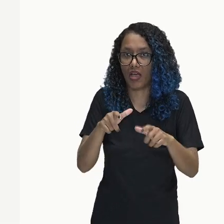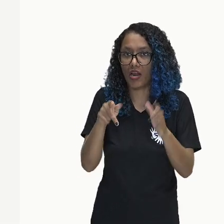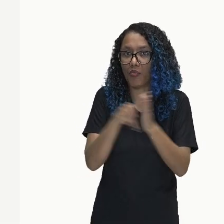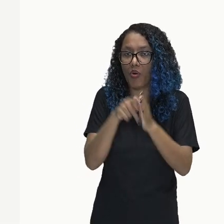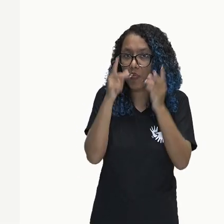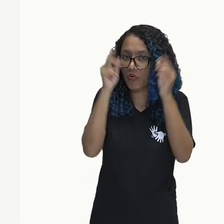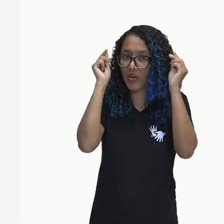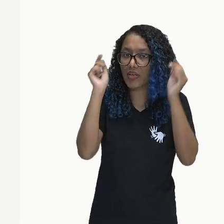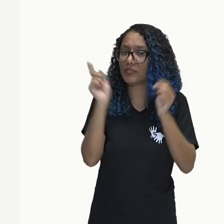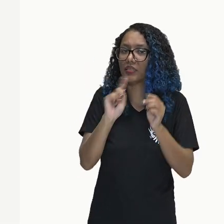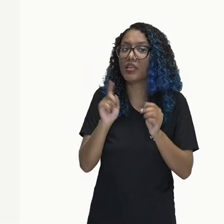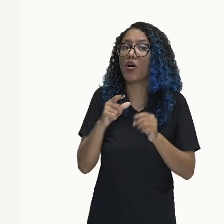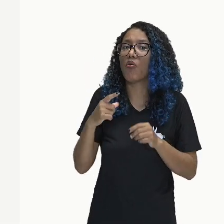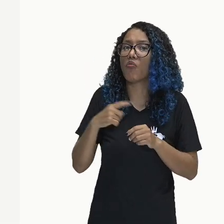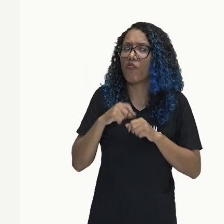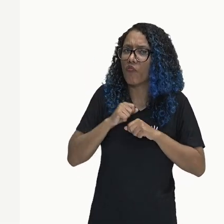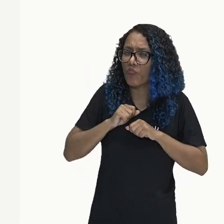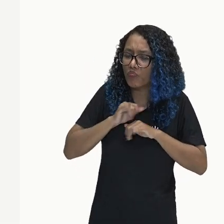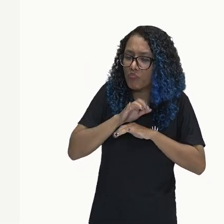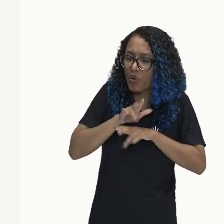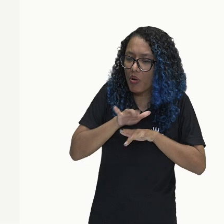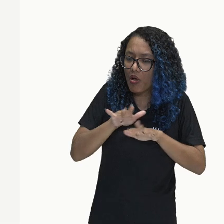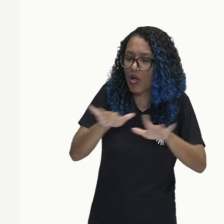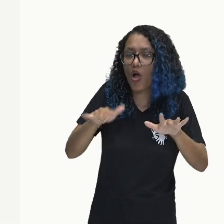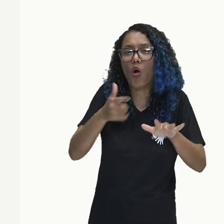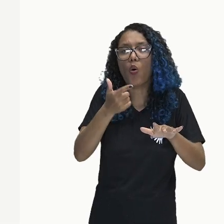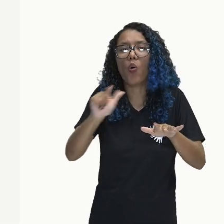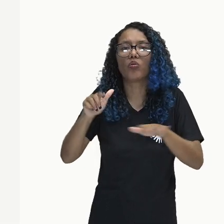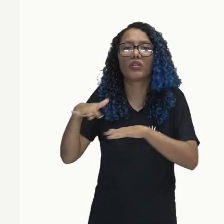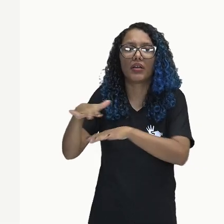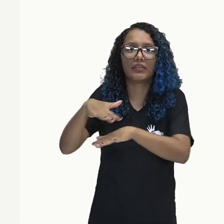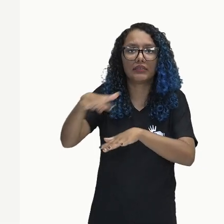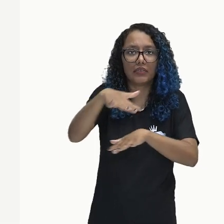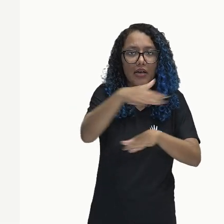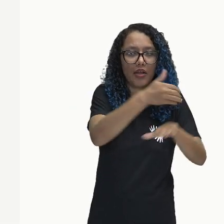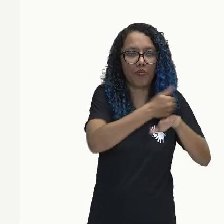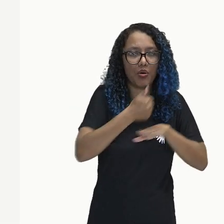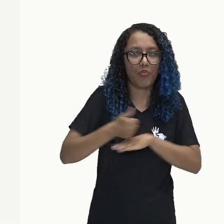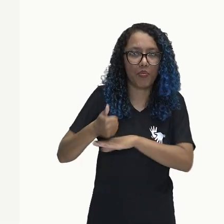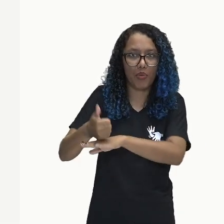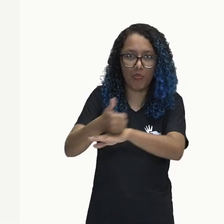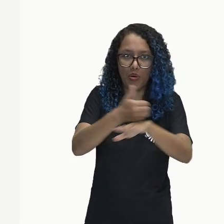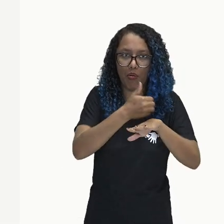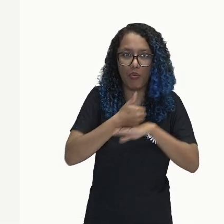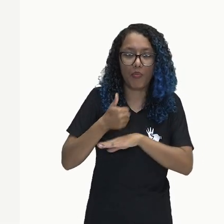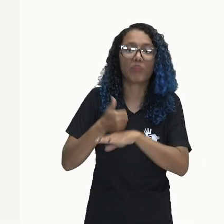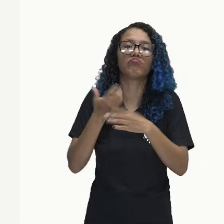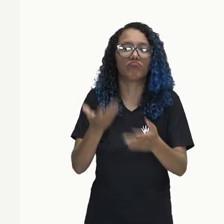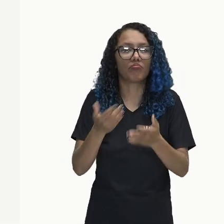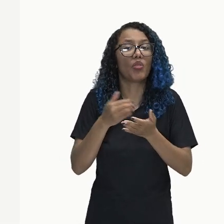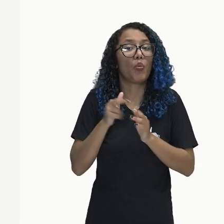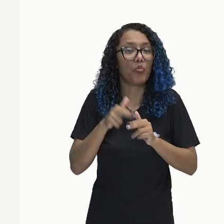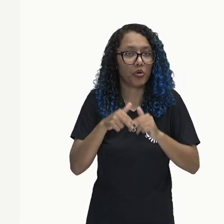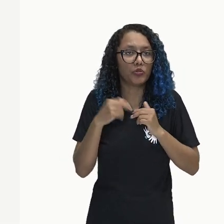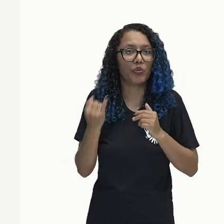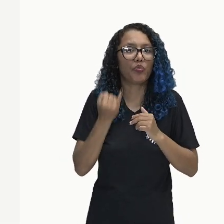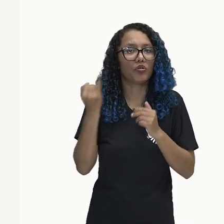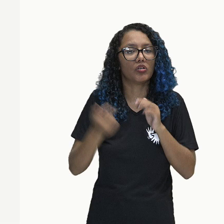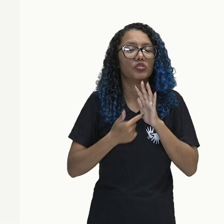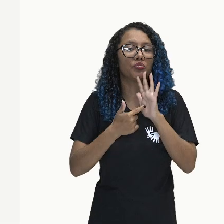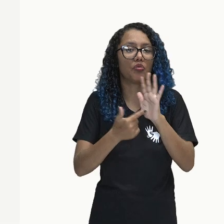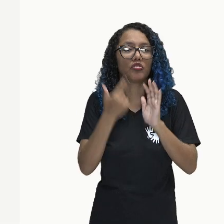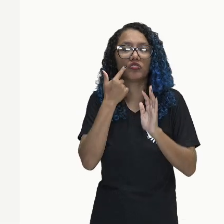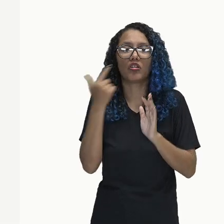a Grécia, tá bom, gente? Então esse mapa é importante trazer para vocês, justamente, galera, porque ele nos